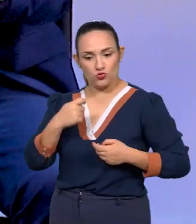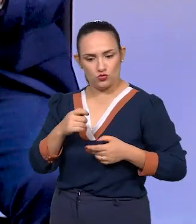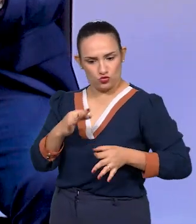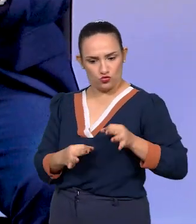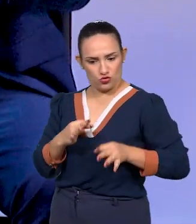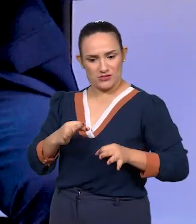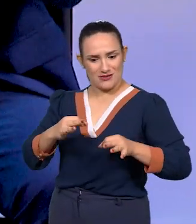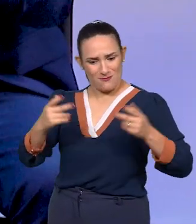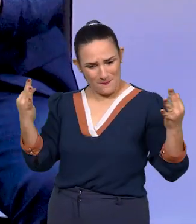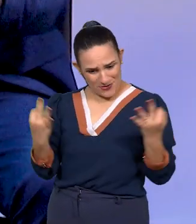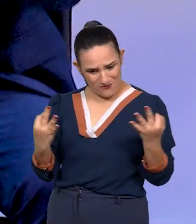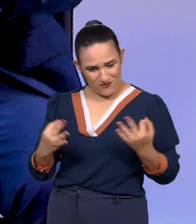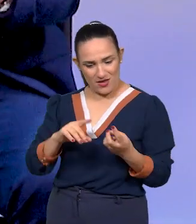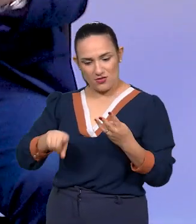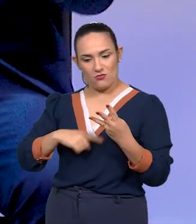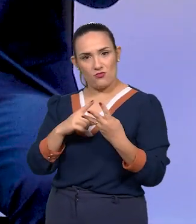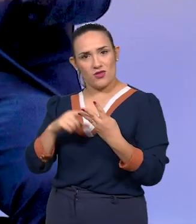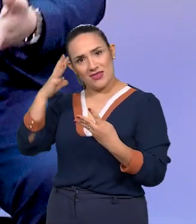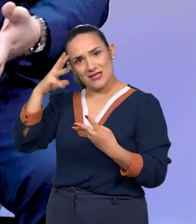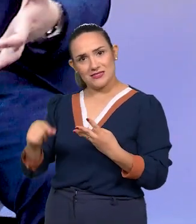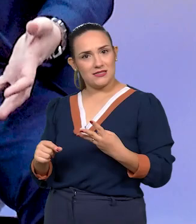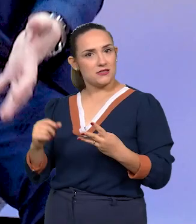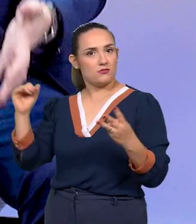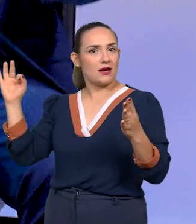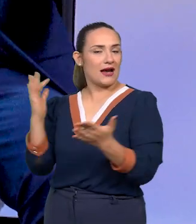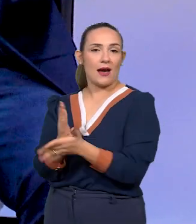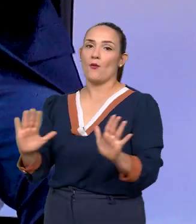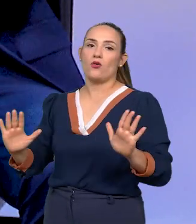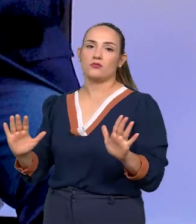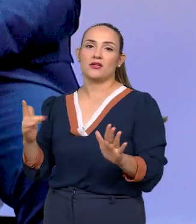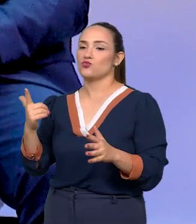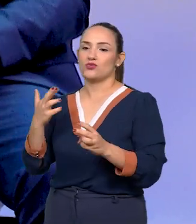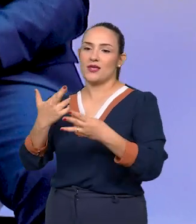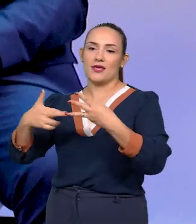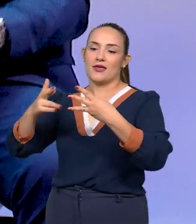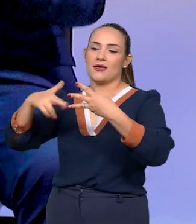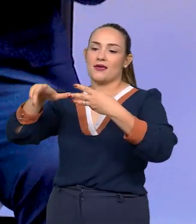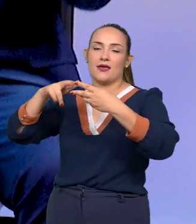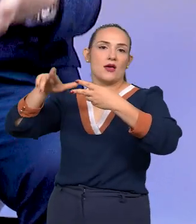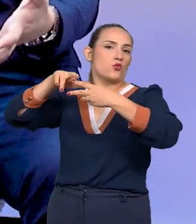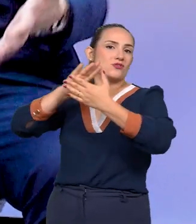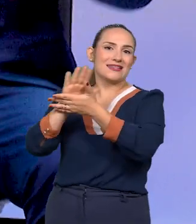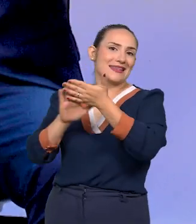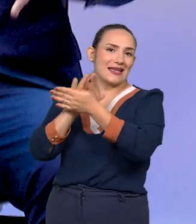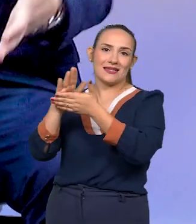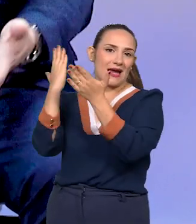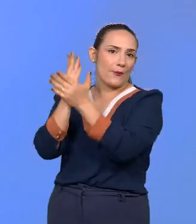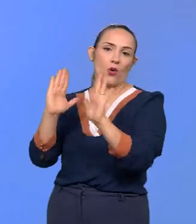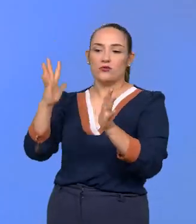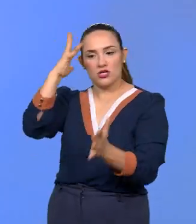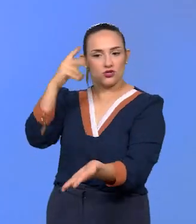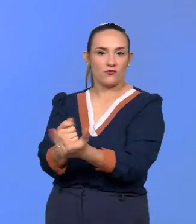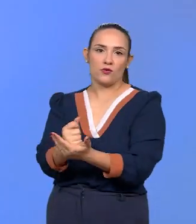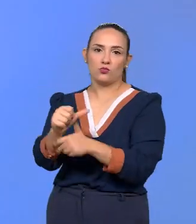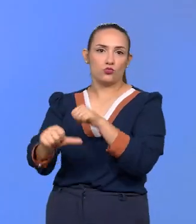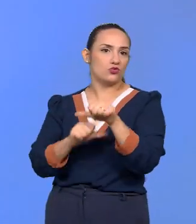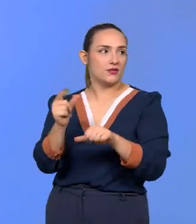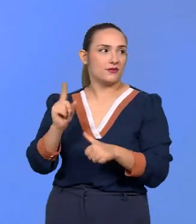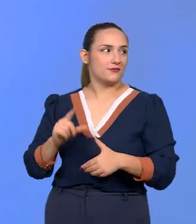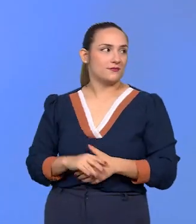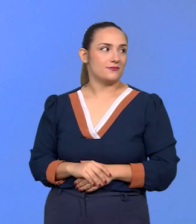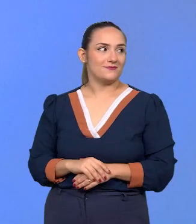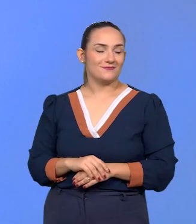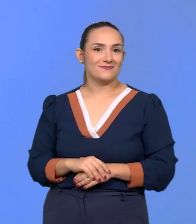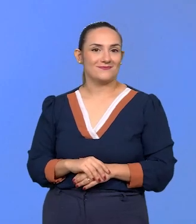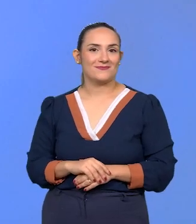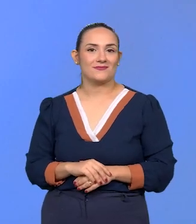coisa julgada é a ideia de que uma decisão que não caiba mais recursos seja imutável. A não ser